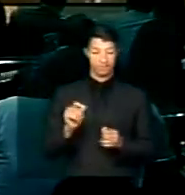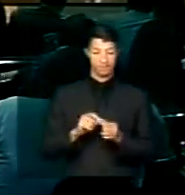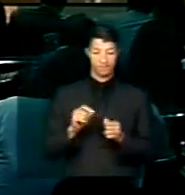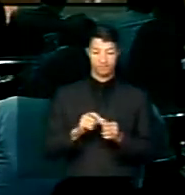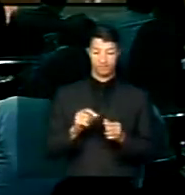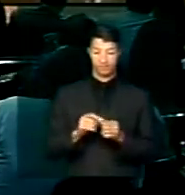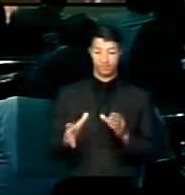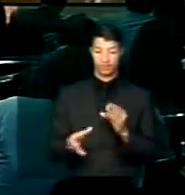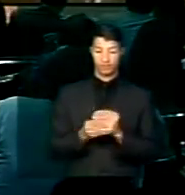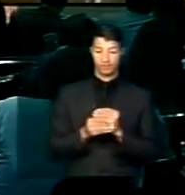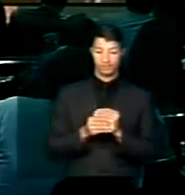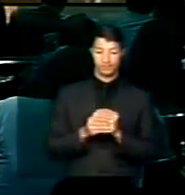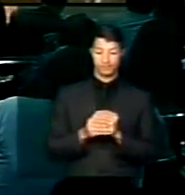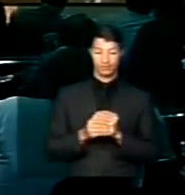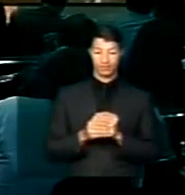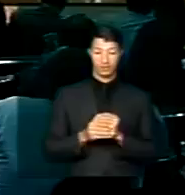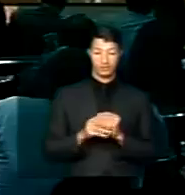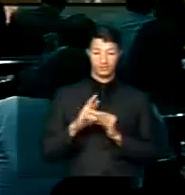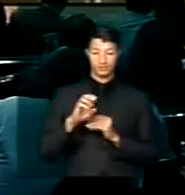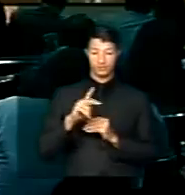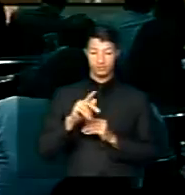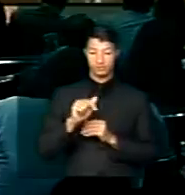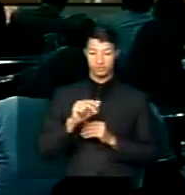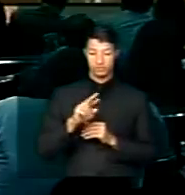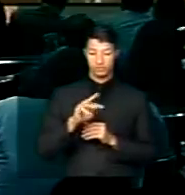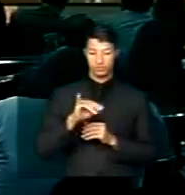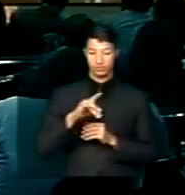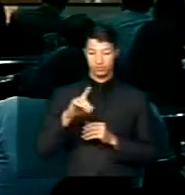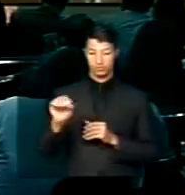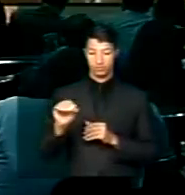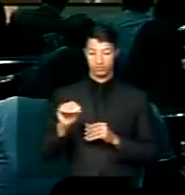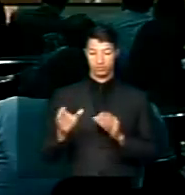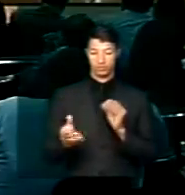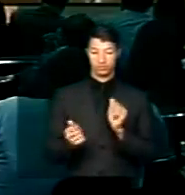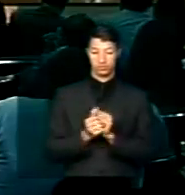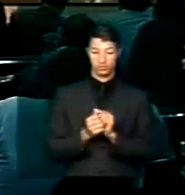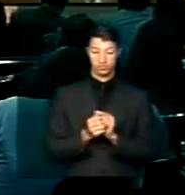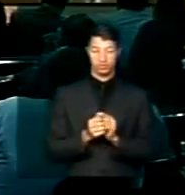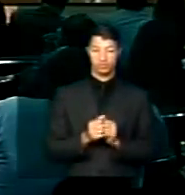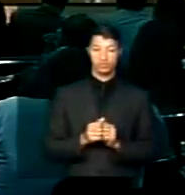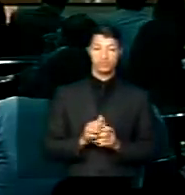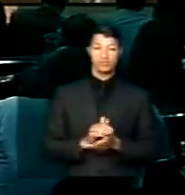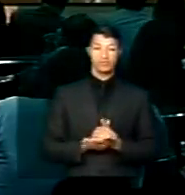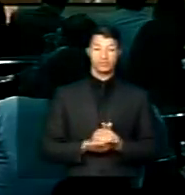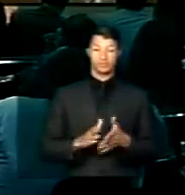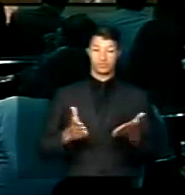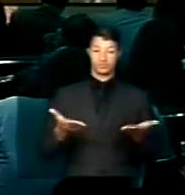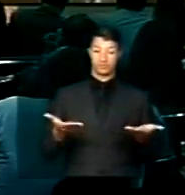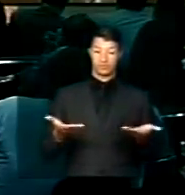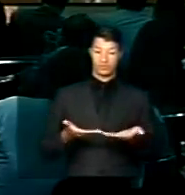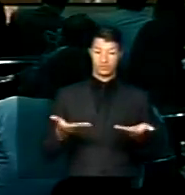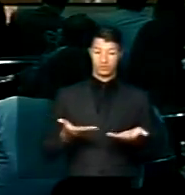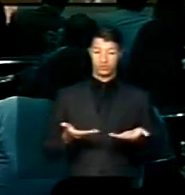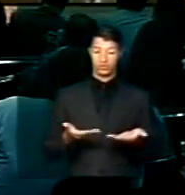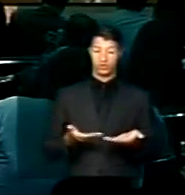fazem parte das repartições aos entes federados. Hoje,